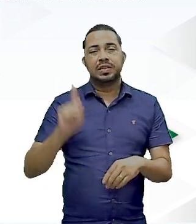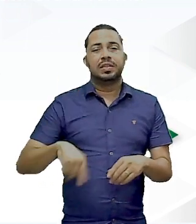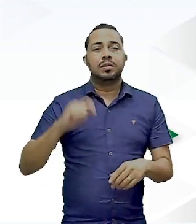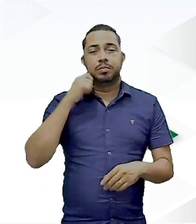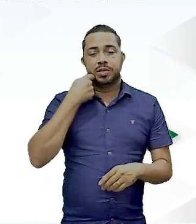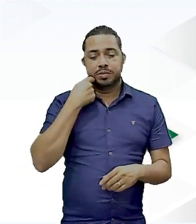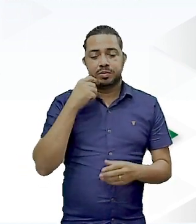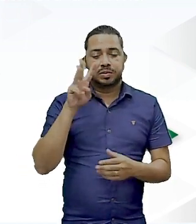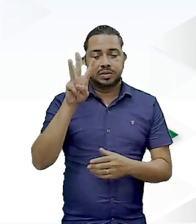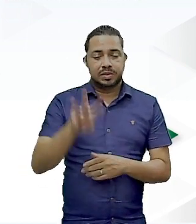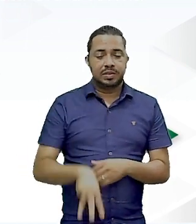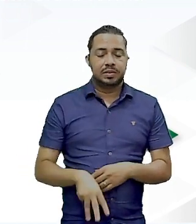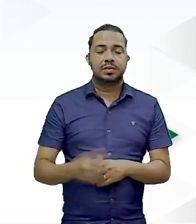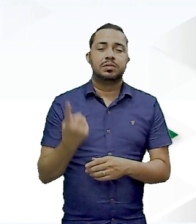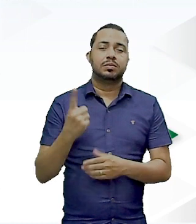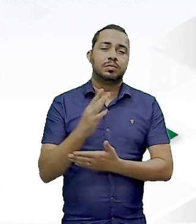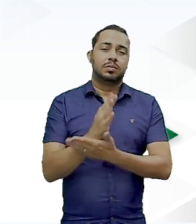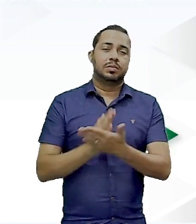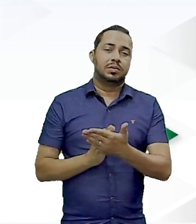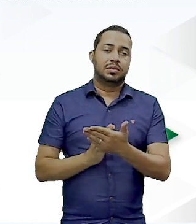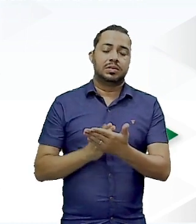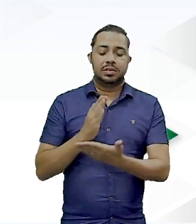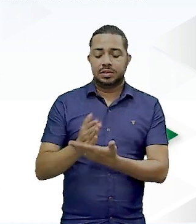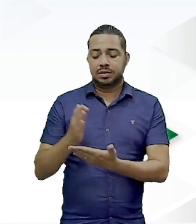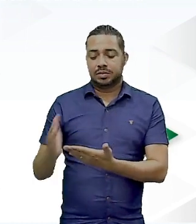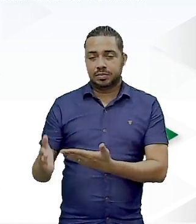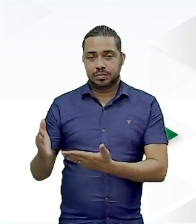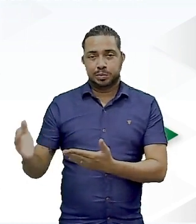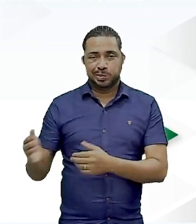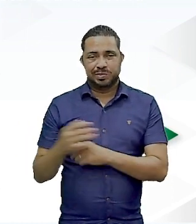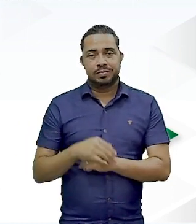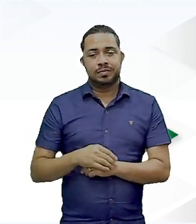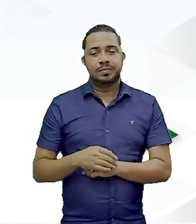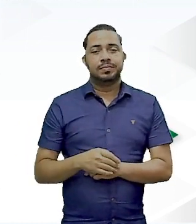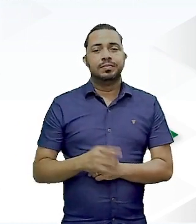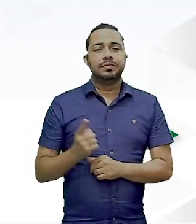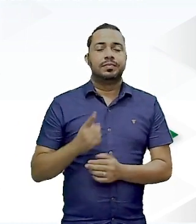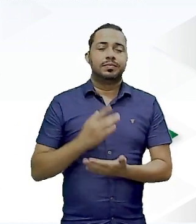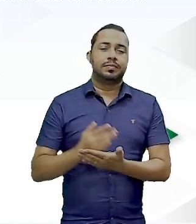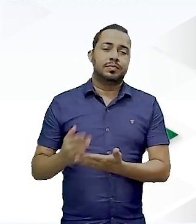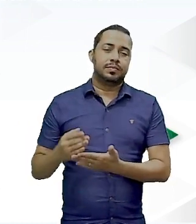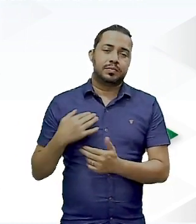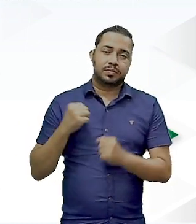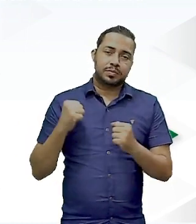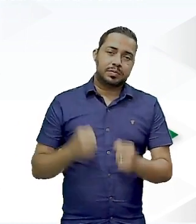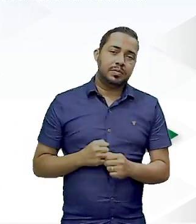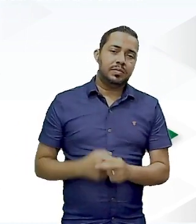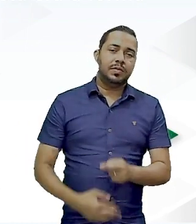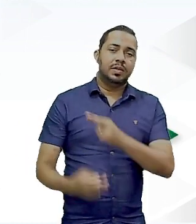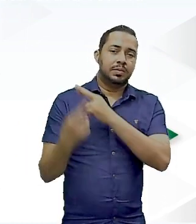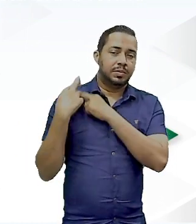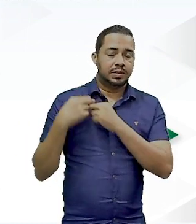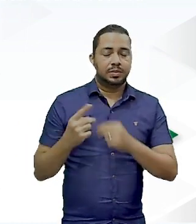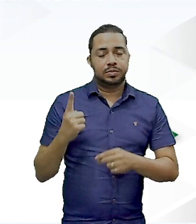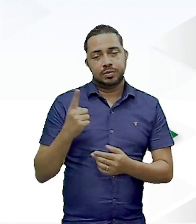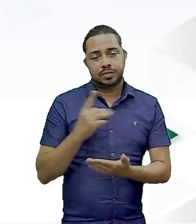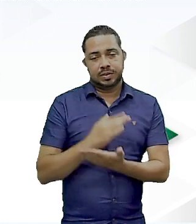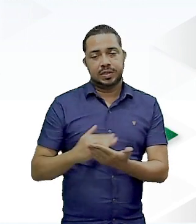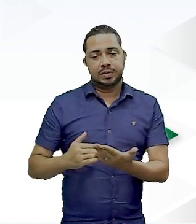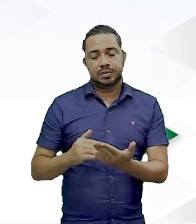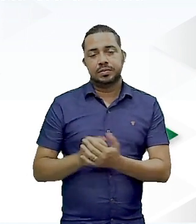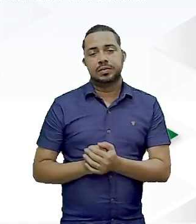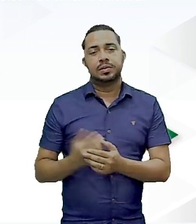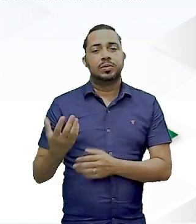traços eram um pão cortado em três partes, uma das partes eu podia representar como um terço, era assim